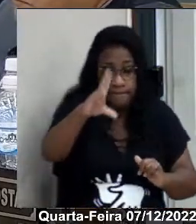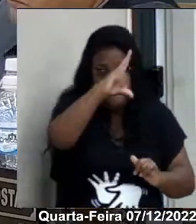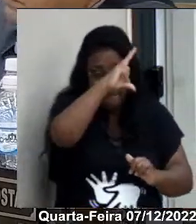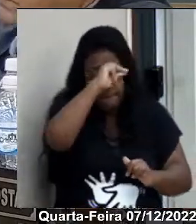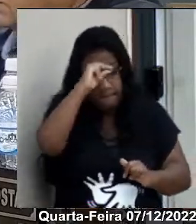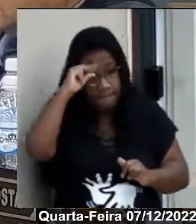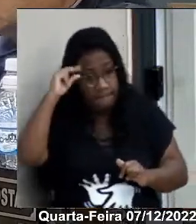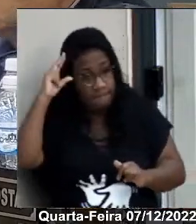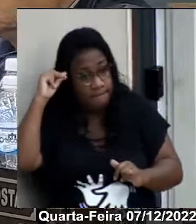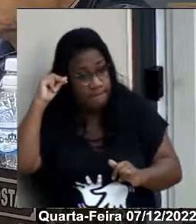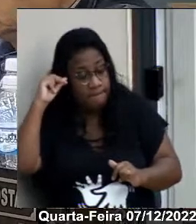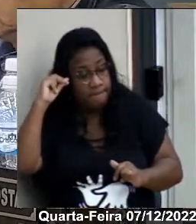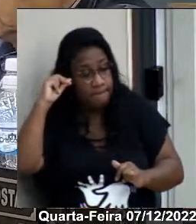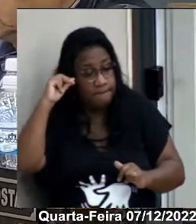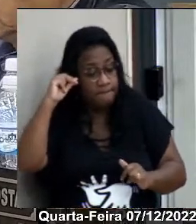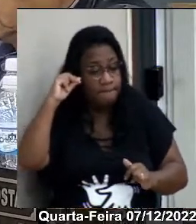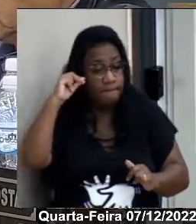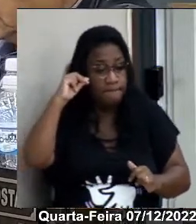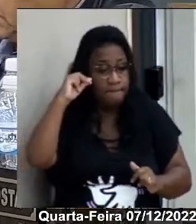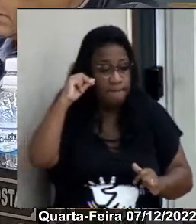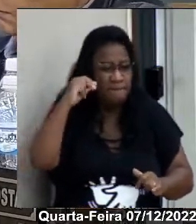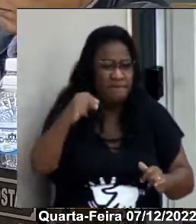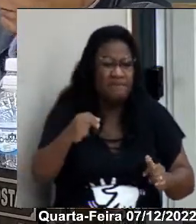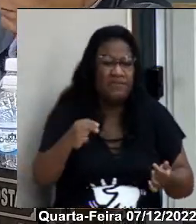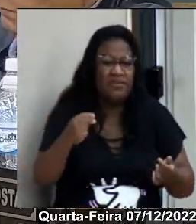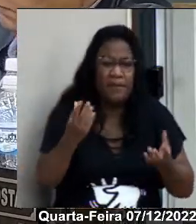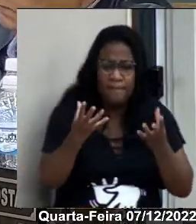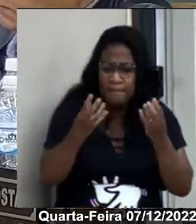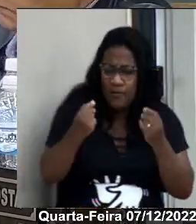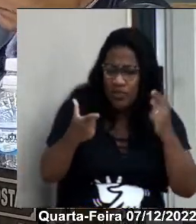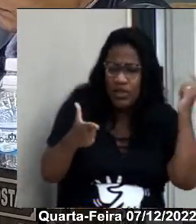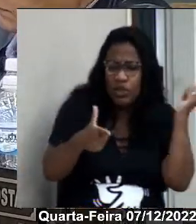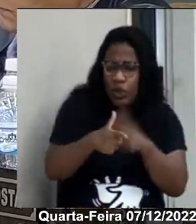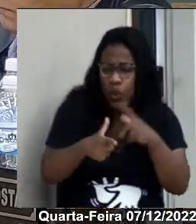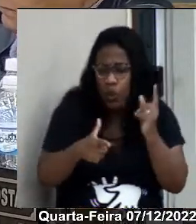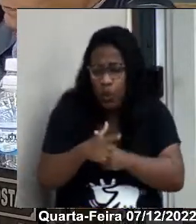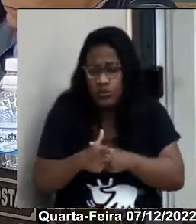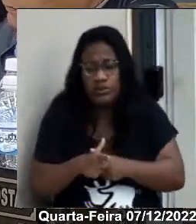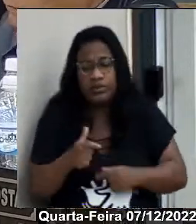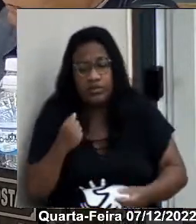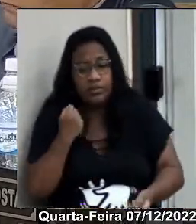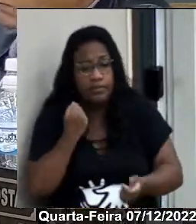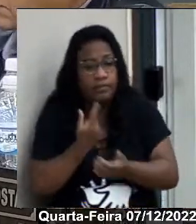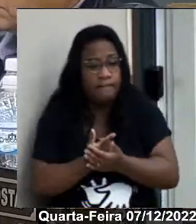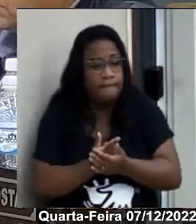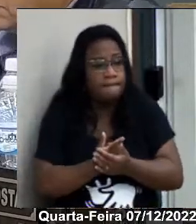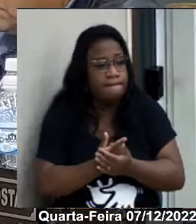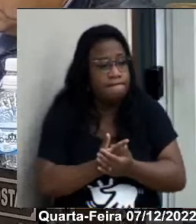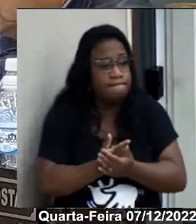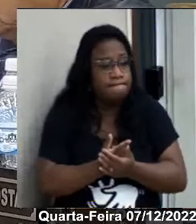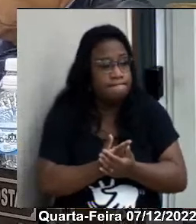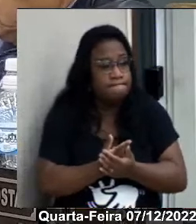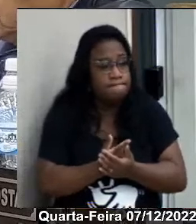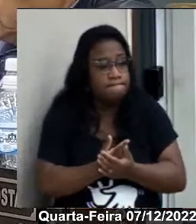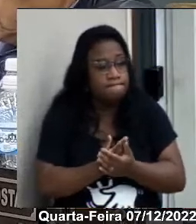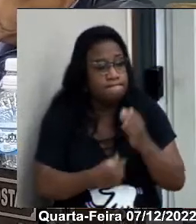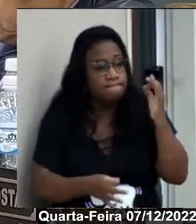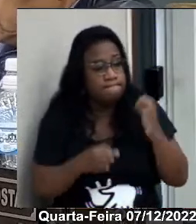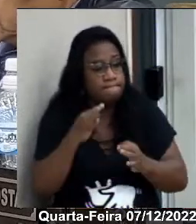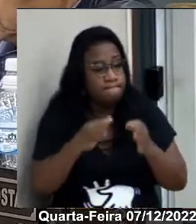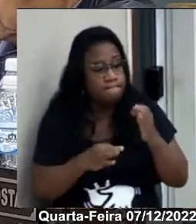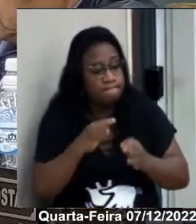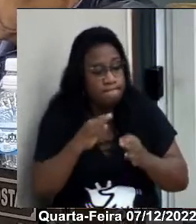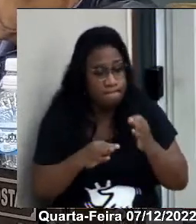prefeitura de Imbu era a maior caloteira que a gente já tinha observado em relação à Previdência. Porque o Tribunal de Contas